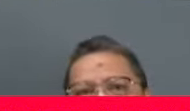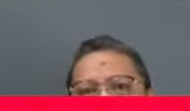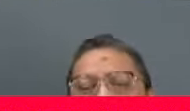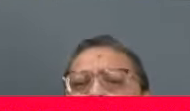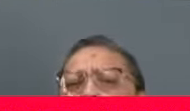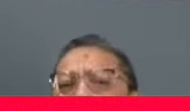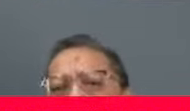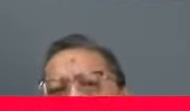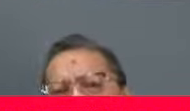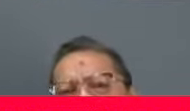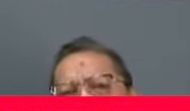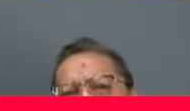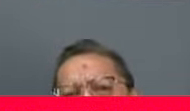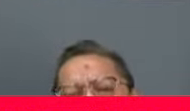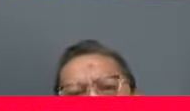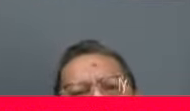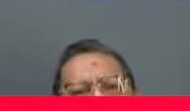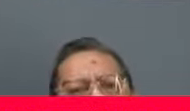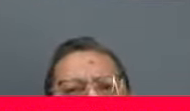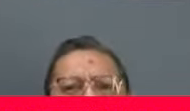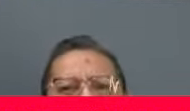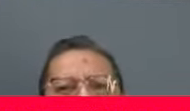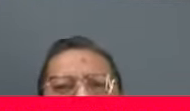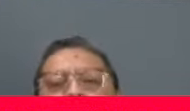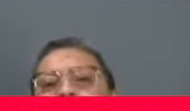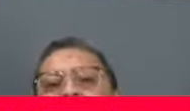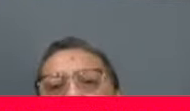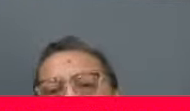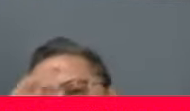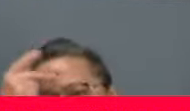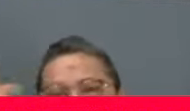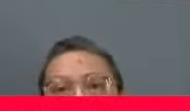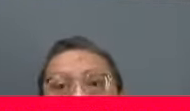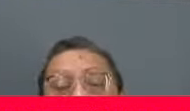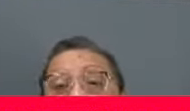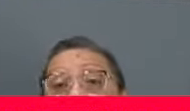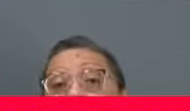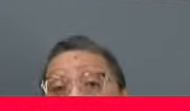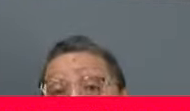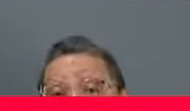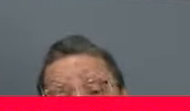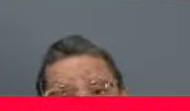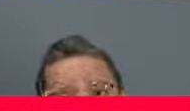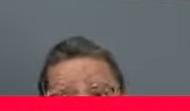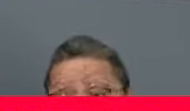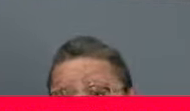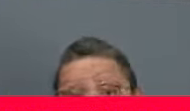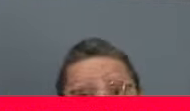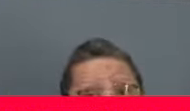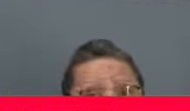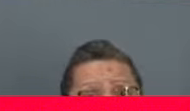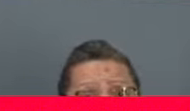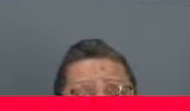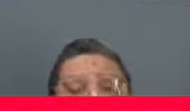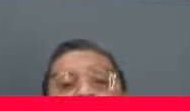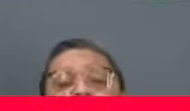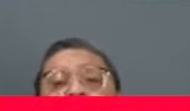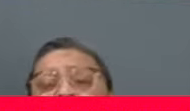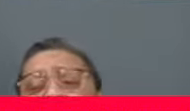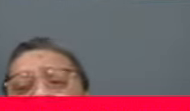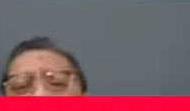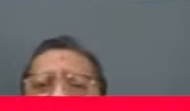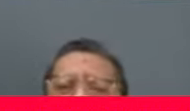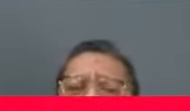genocida negacionista quem quis tomar vacina nesse país teve ela à disposição e a grande mídia